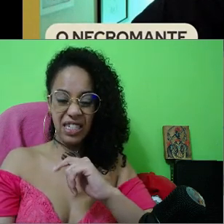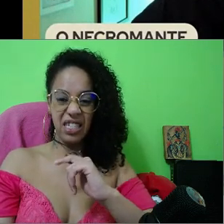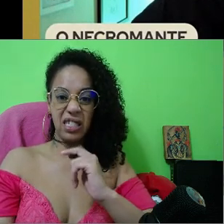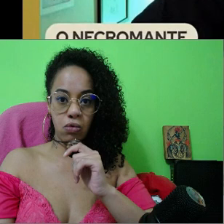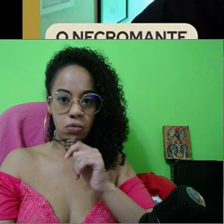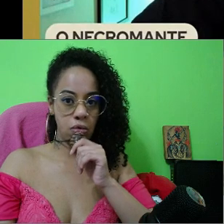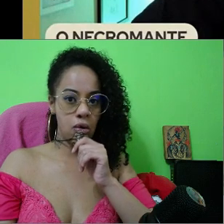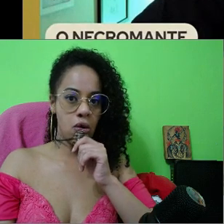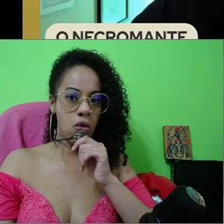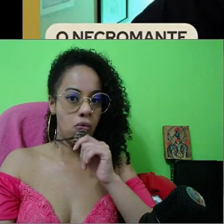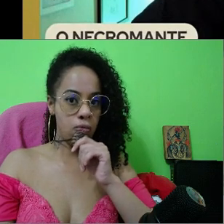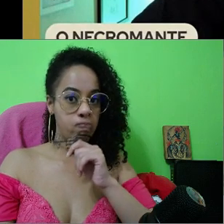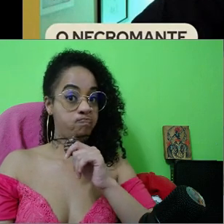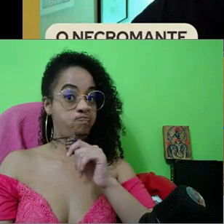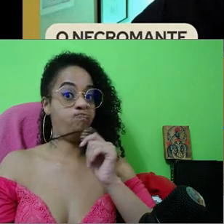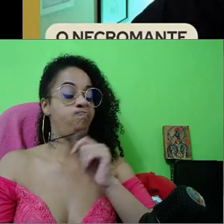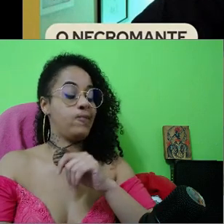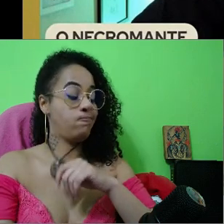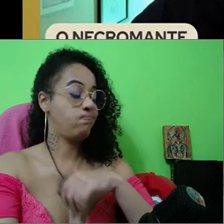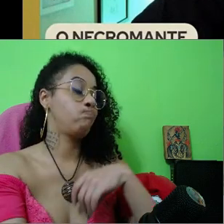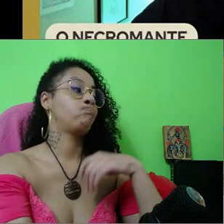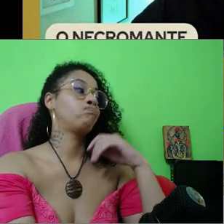você esqueceu